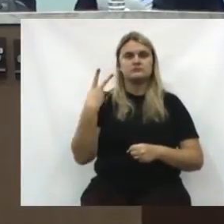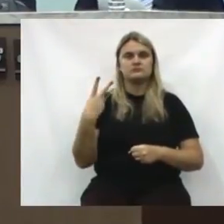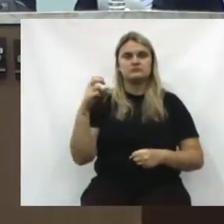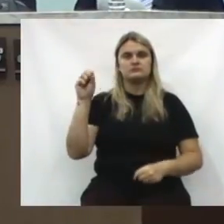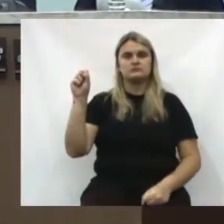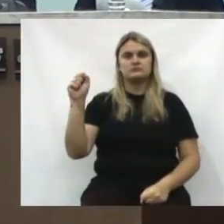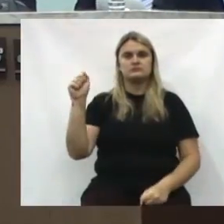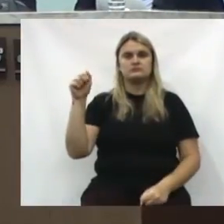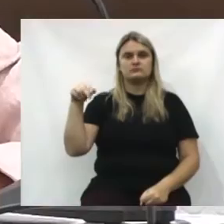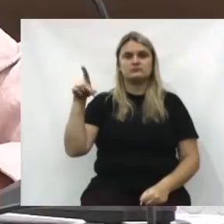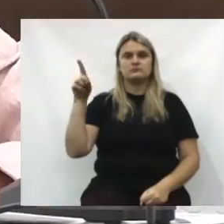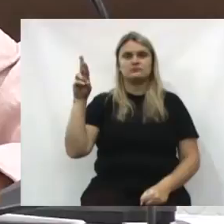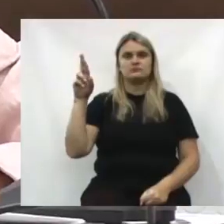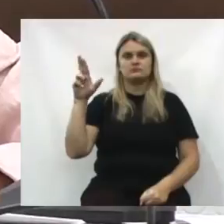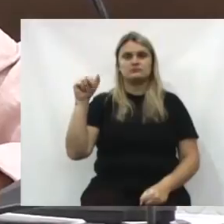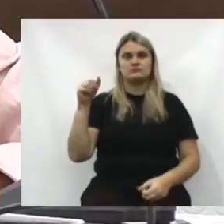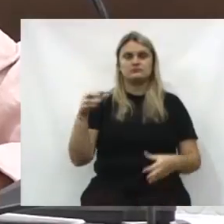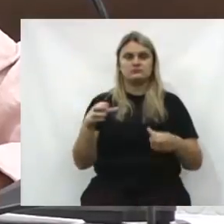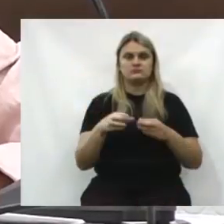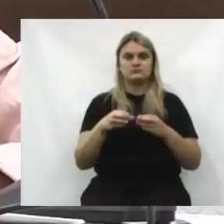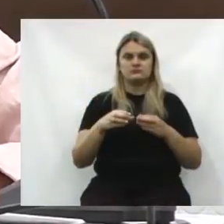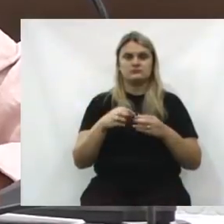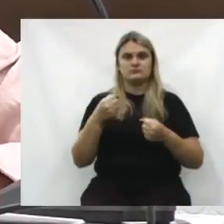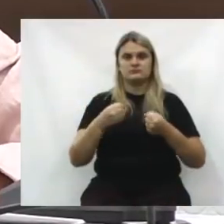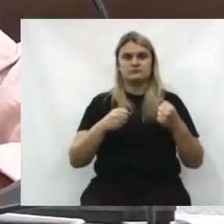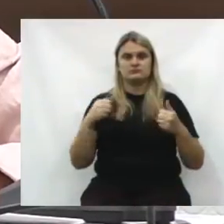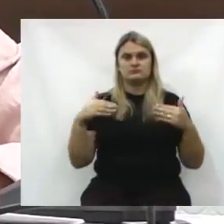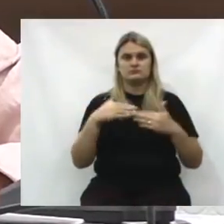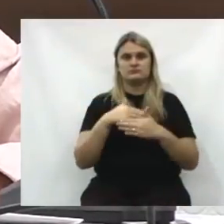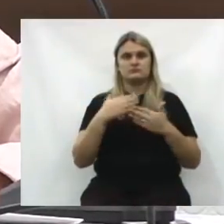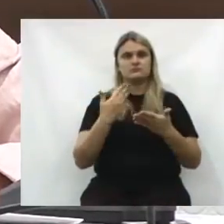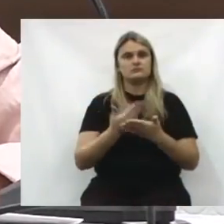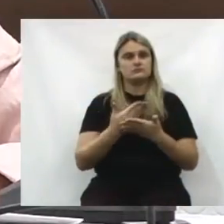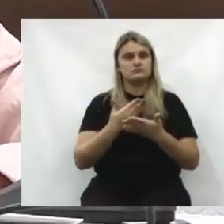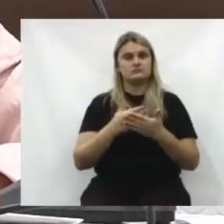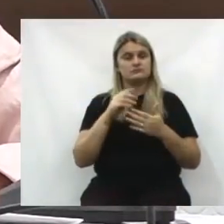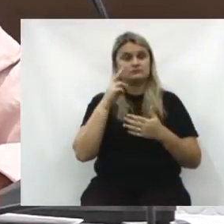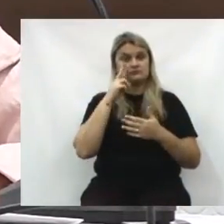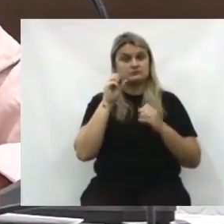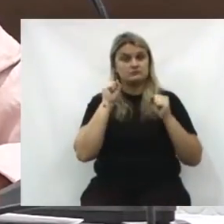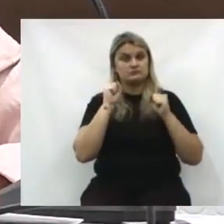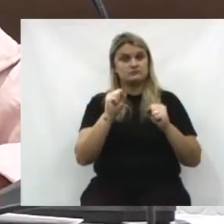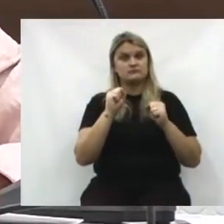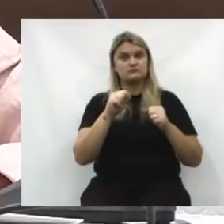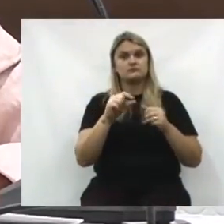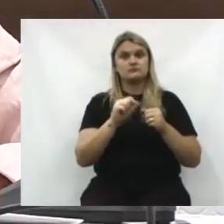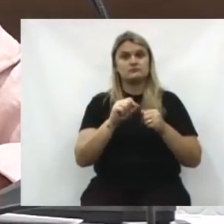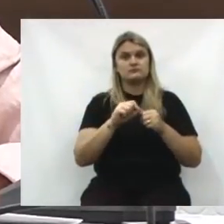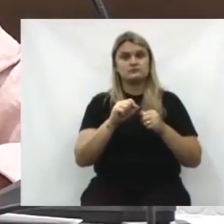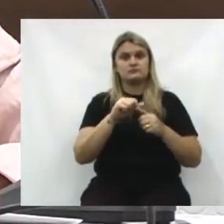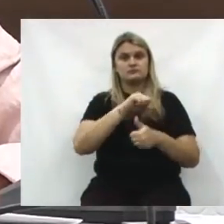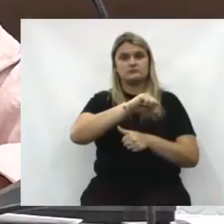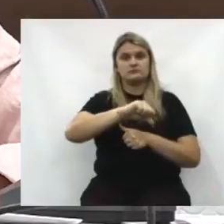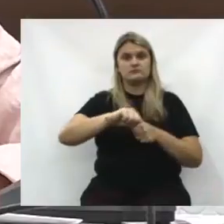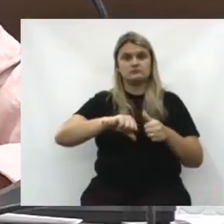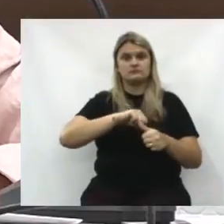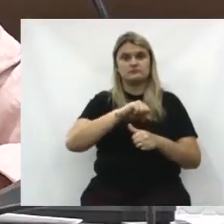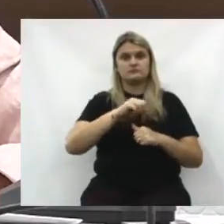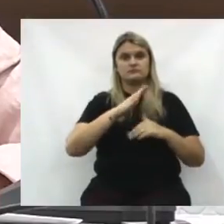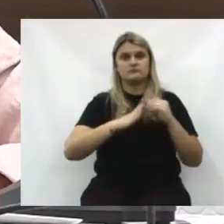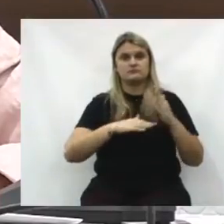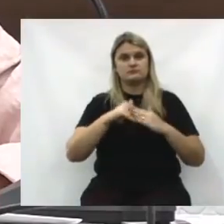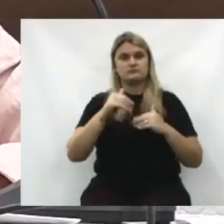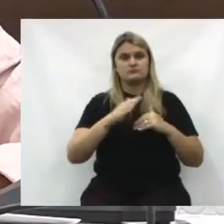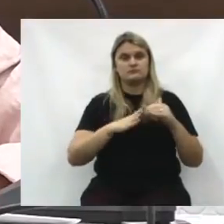32/2017, da vereadora Sandra Aparecida Quis Pinheiro, a Comissão de Trânsito para que estude a possibilidade de fazer